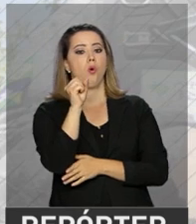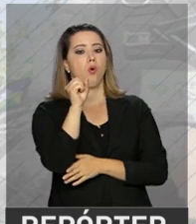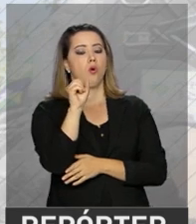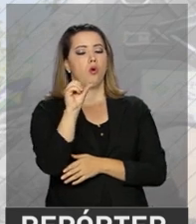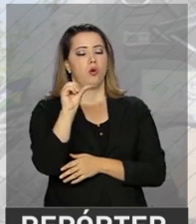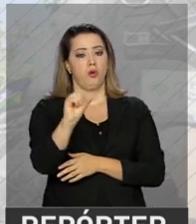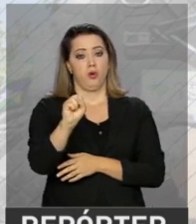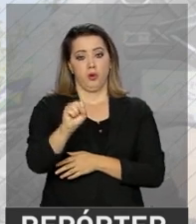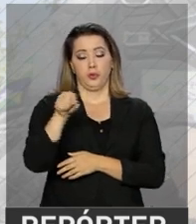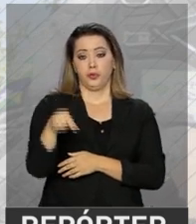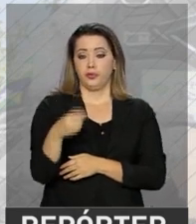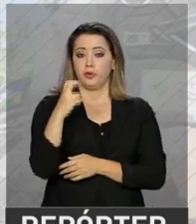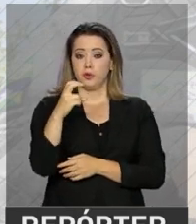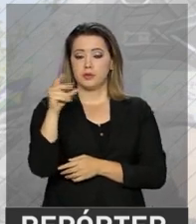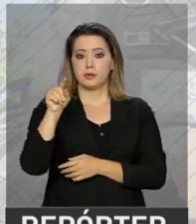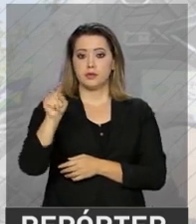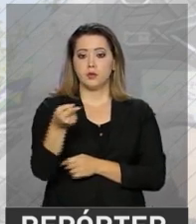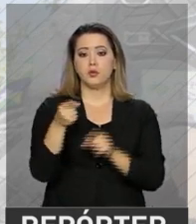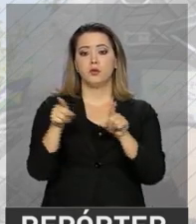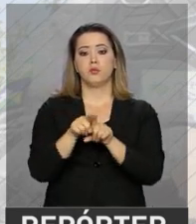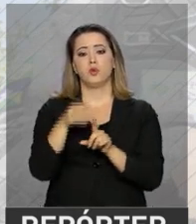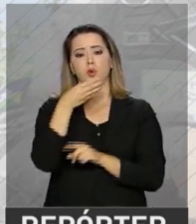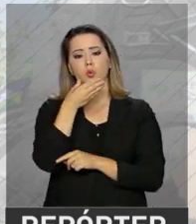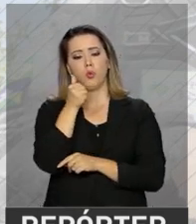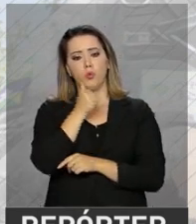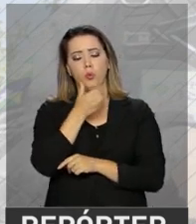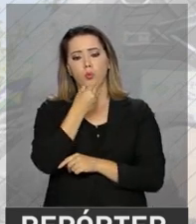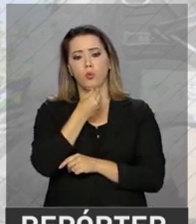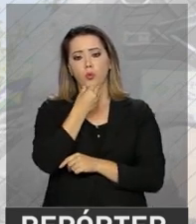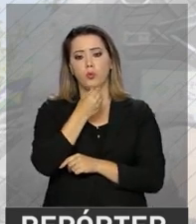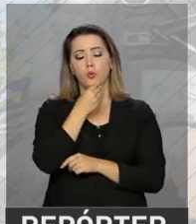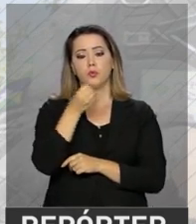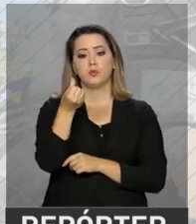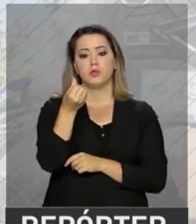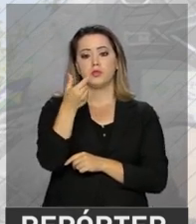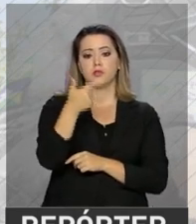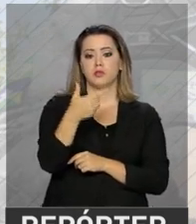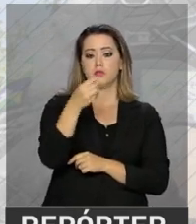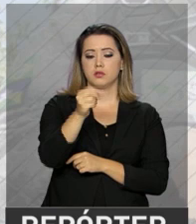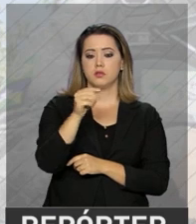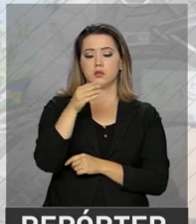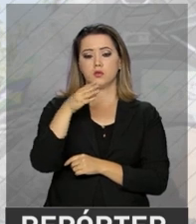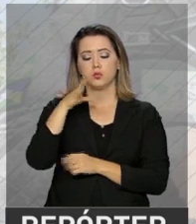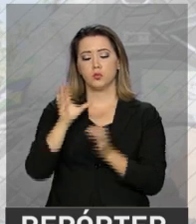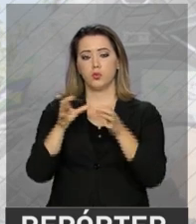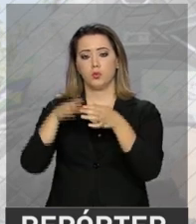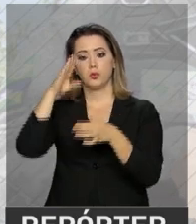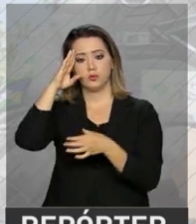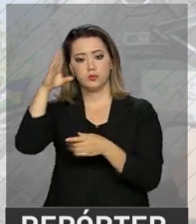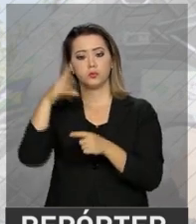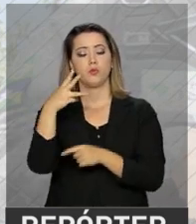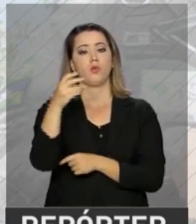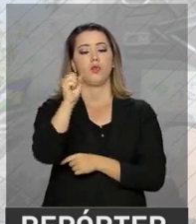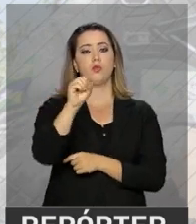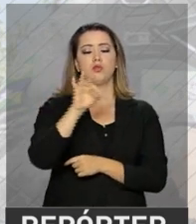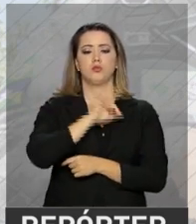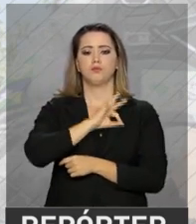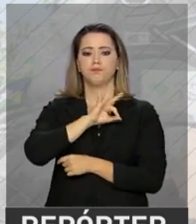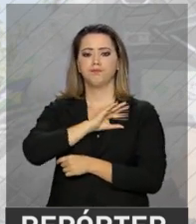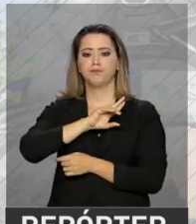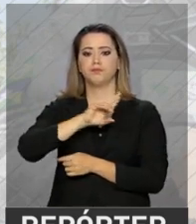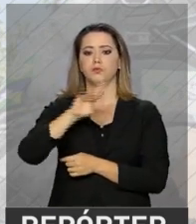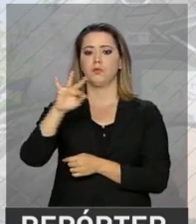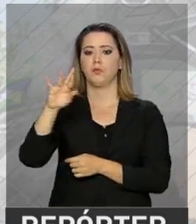Armadas 620 agentes da força nacional 380 policiais rodoviários Federais e mais